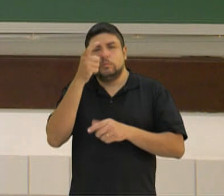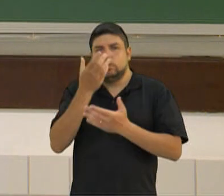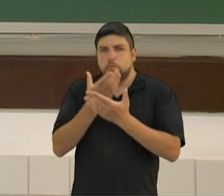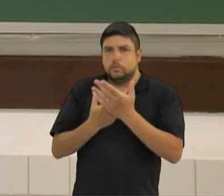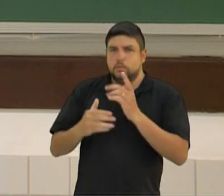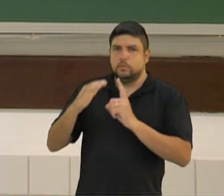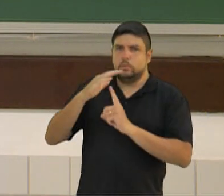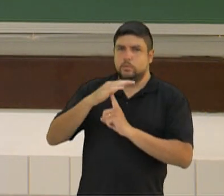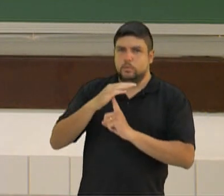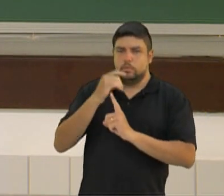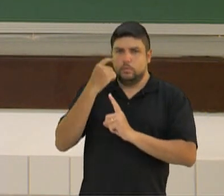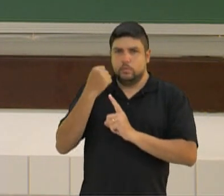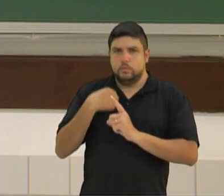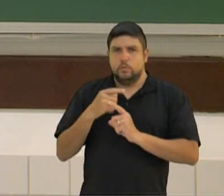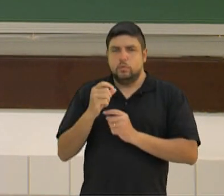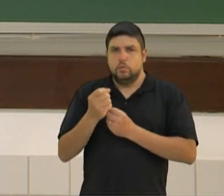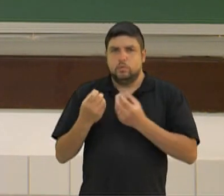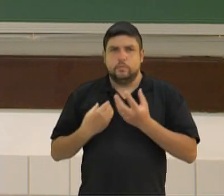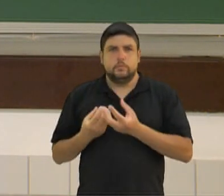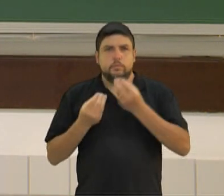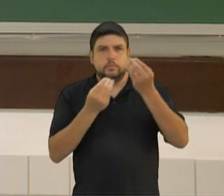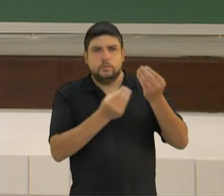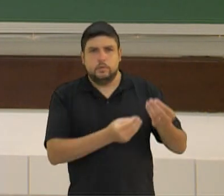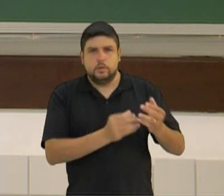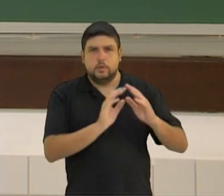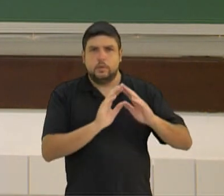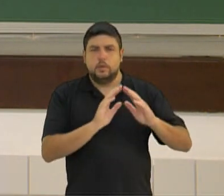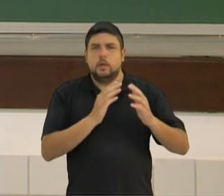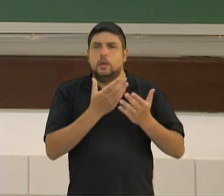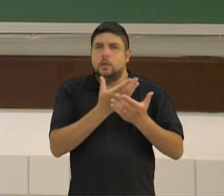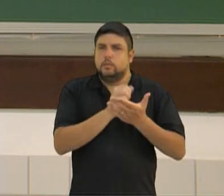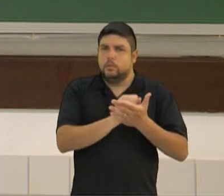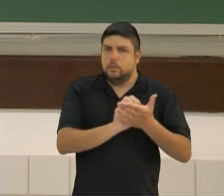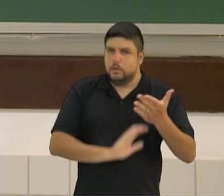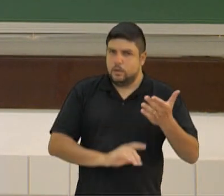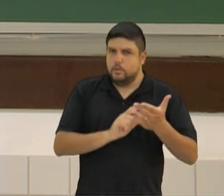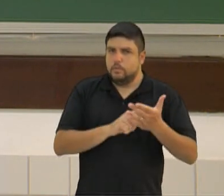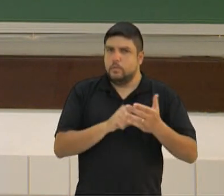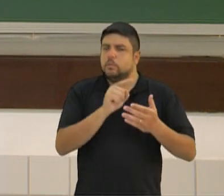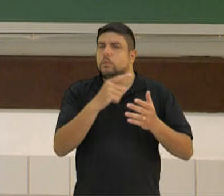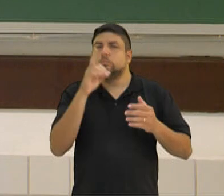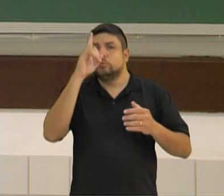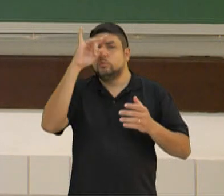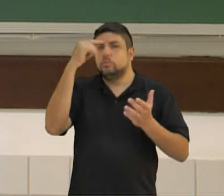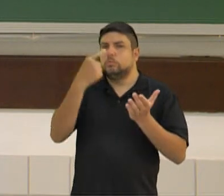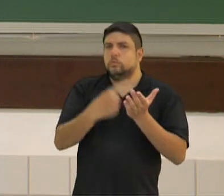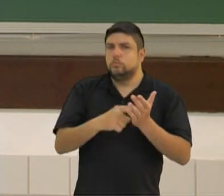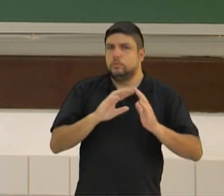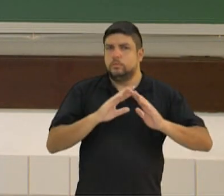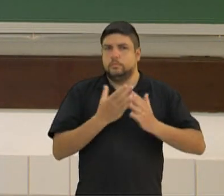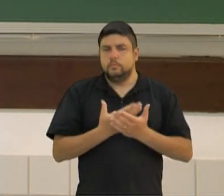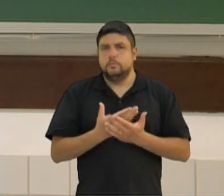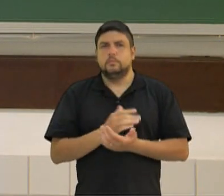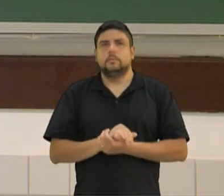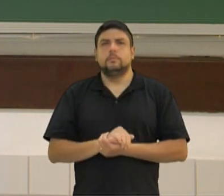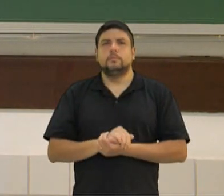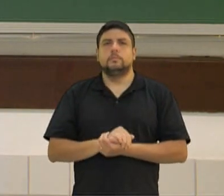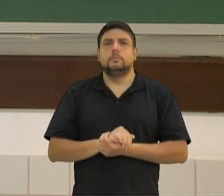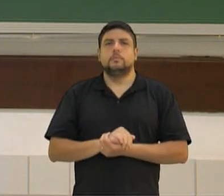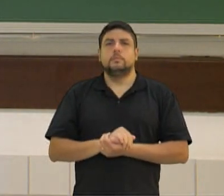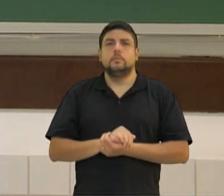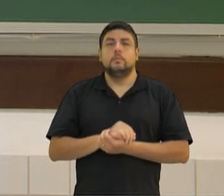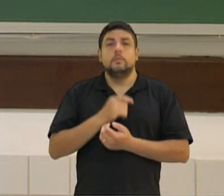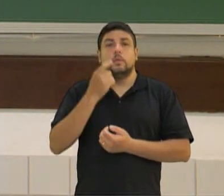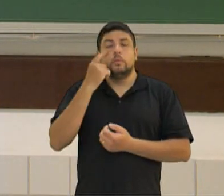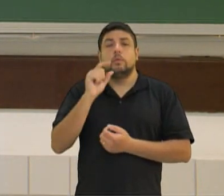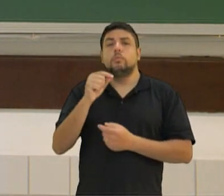Paraná de entregar as suas atividades dentro do cronograma da sua escola. Vamos lá para ver o que vocês